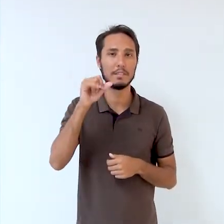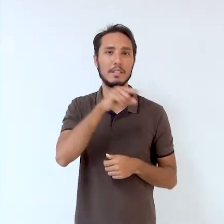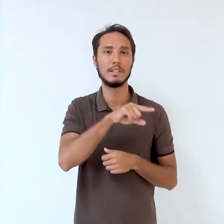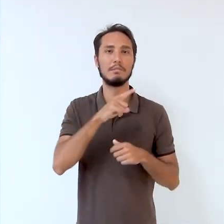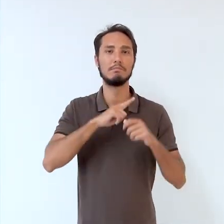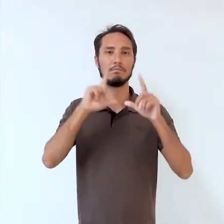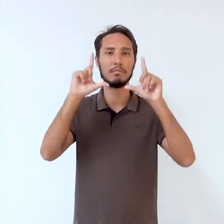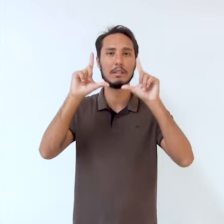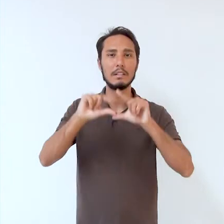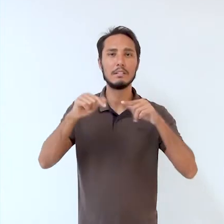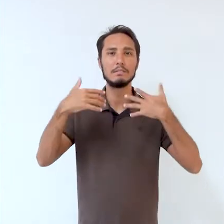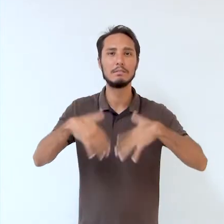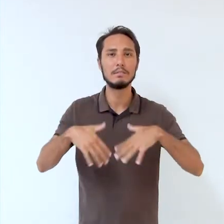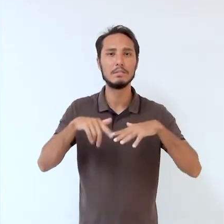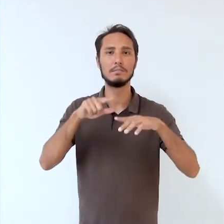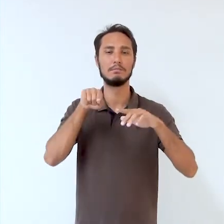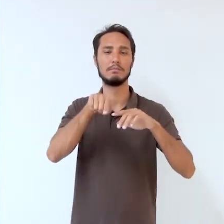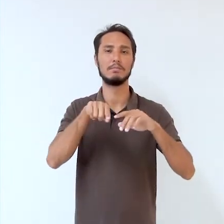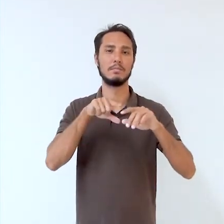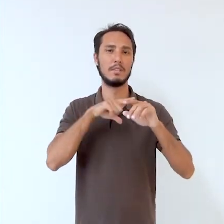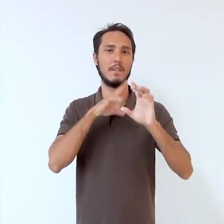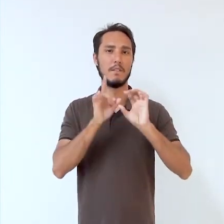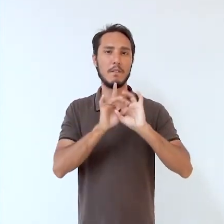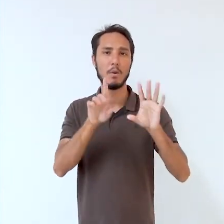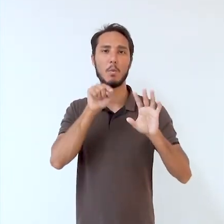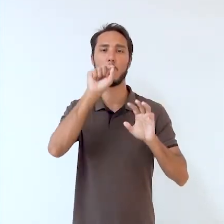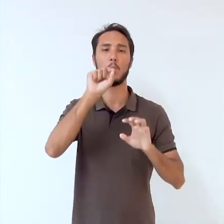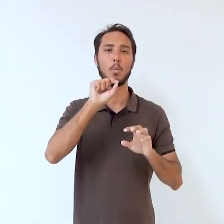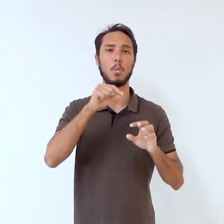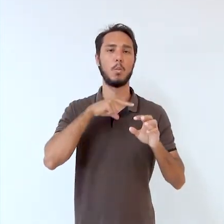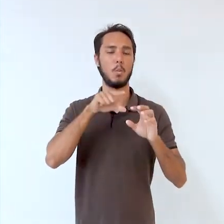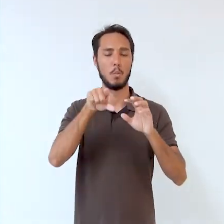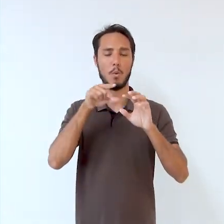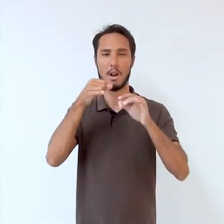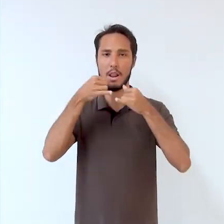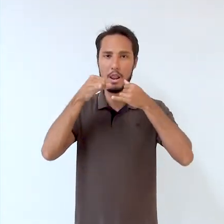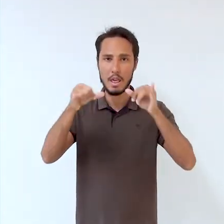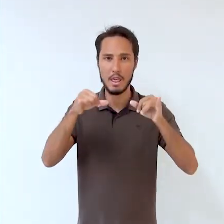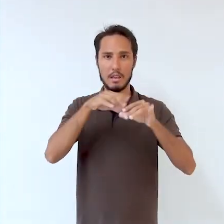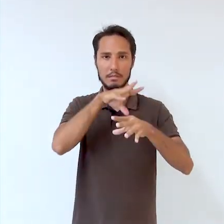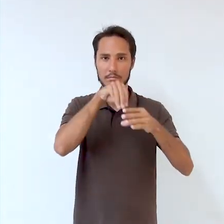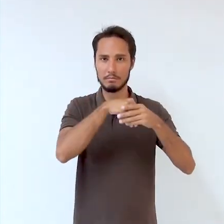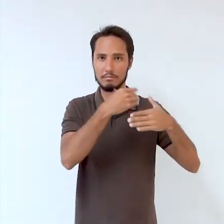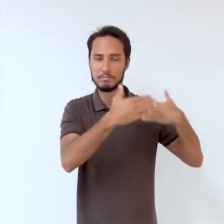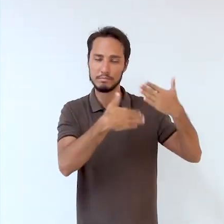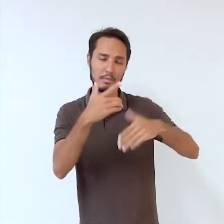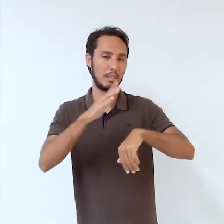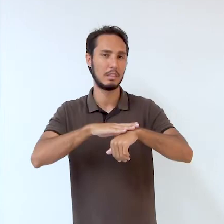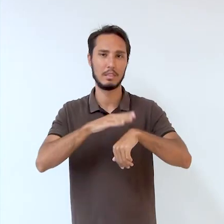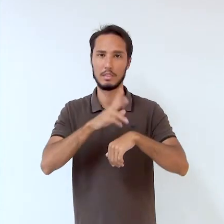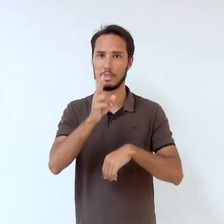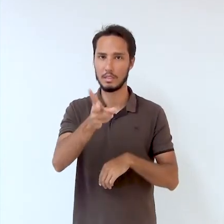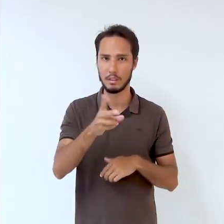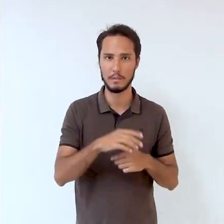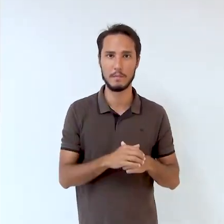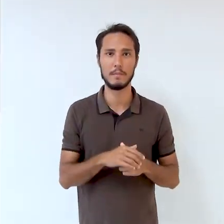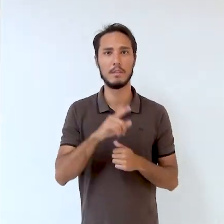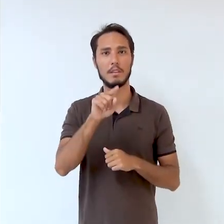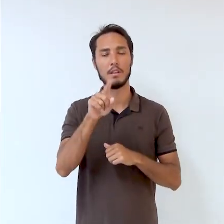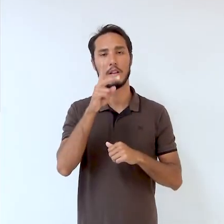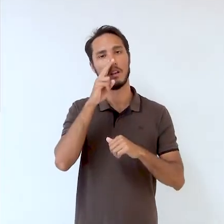Eles evitam quedas de tensão nos chips, fornecendo corrente durante todo o